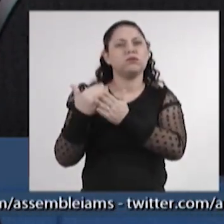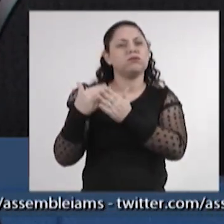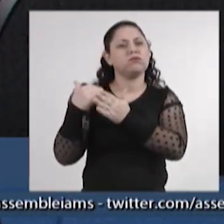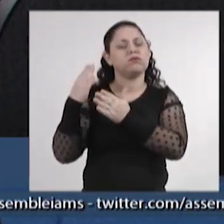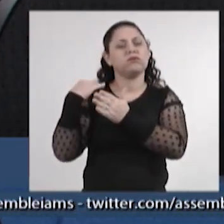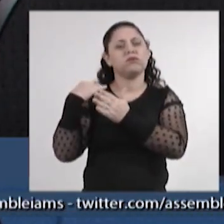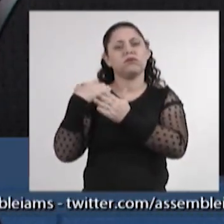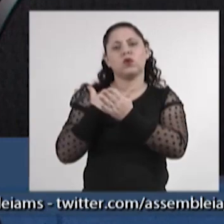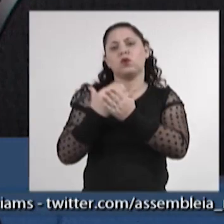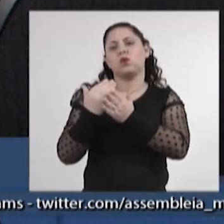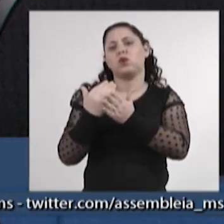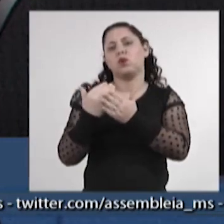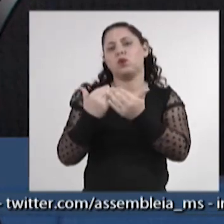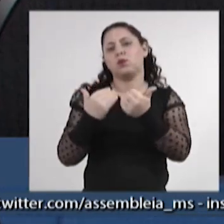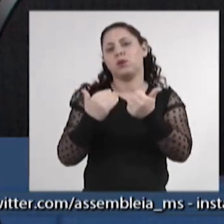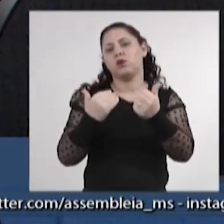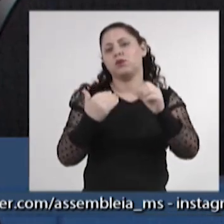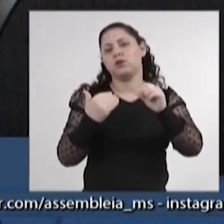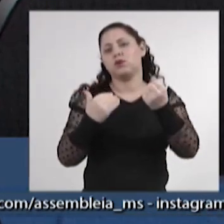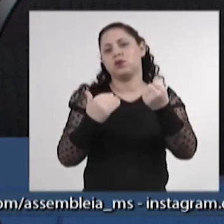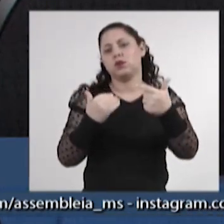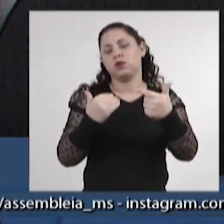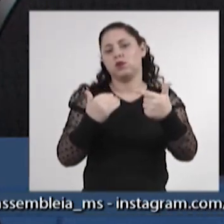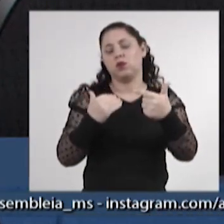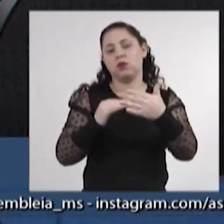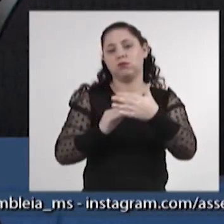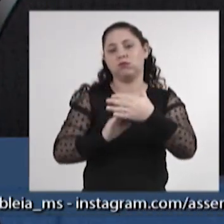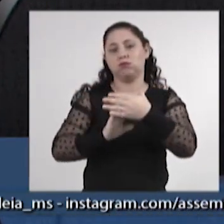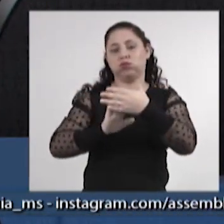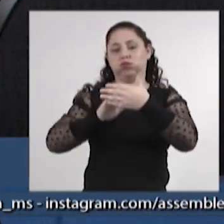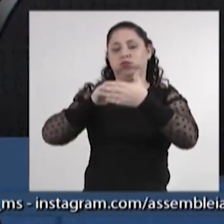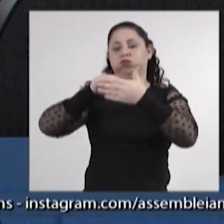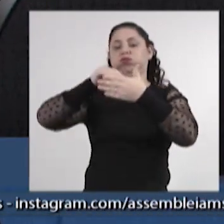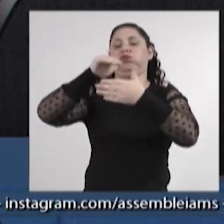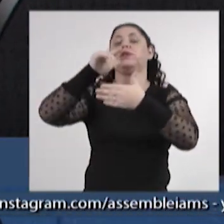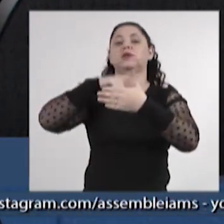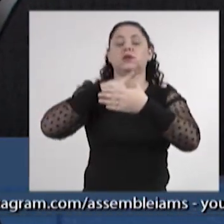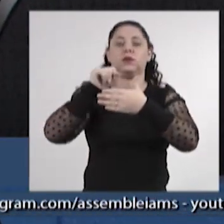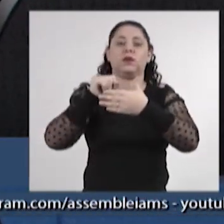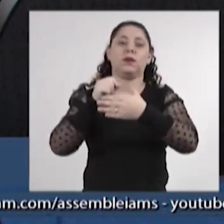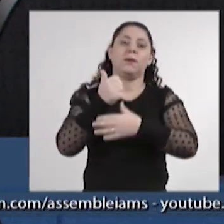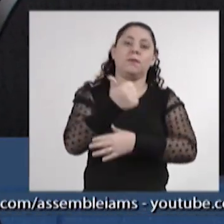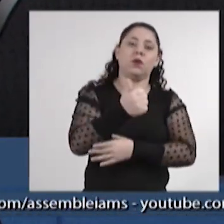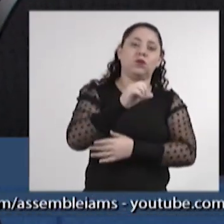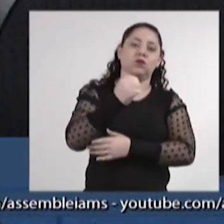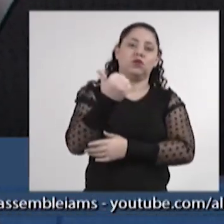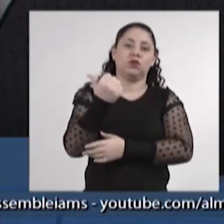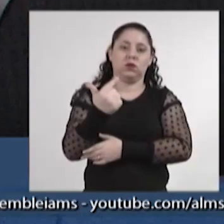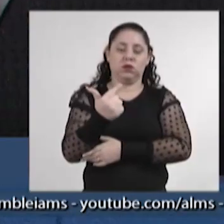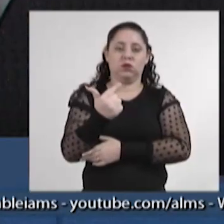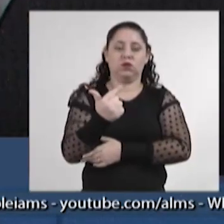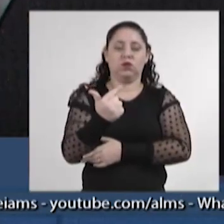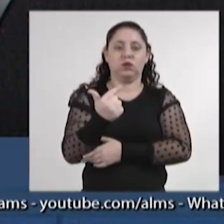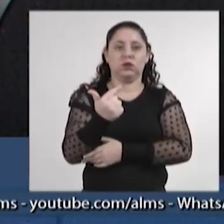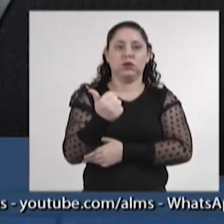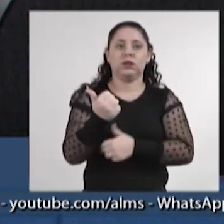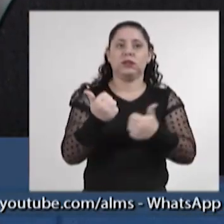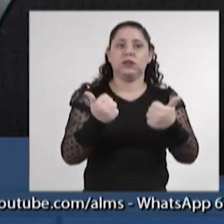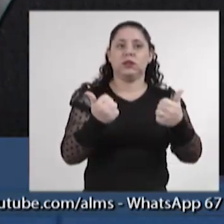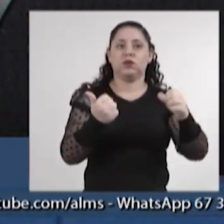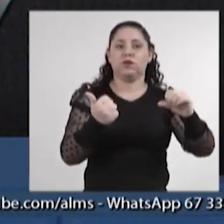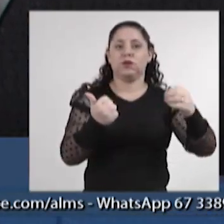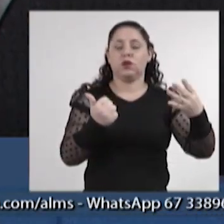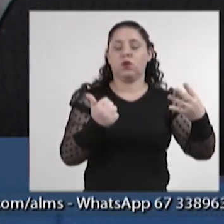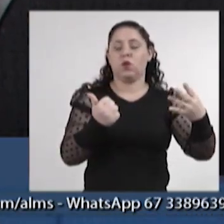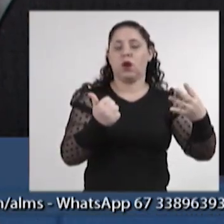mais de operação, porque ela começou em 82, ela encheu, na verdade é a data do enchimento que conta. Então, de 1982 joga